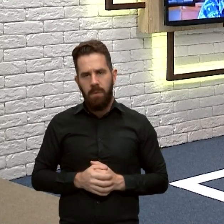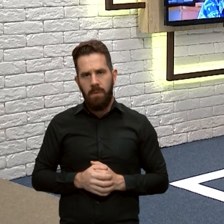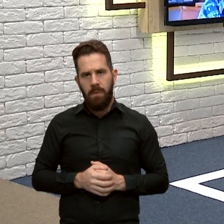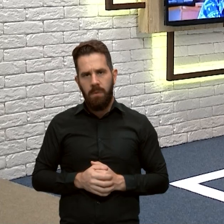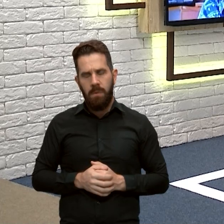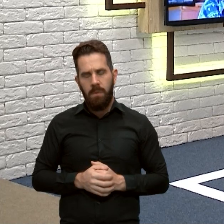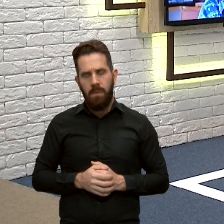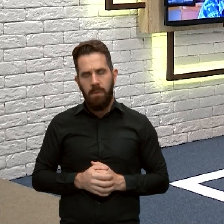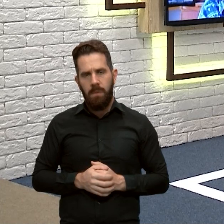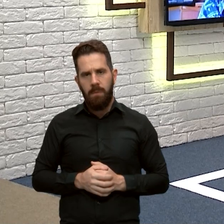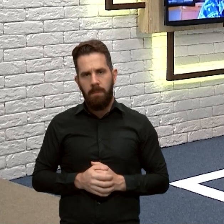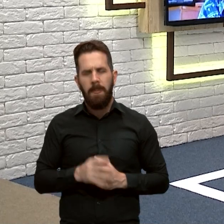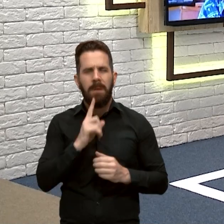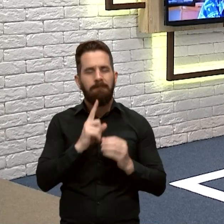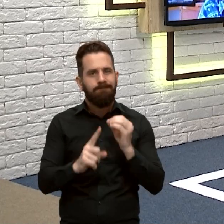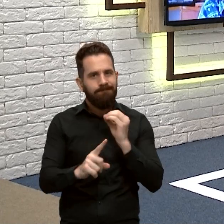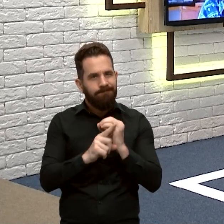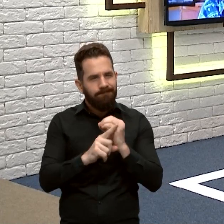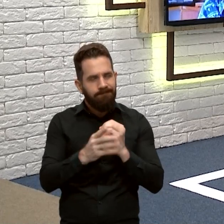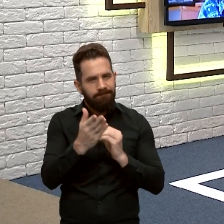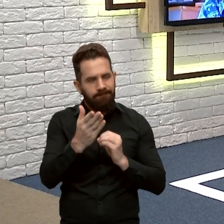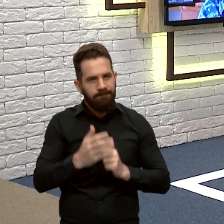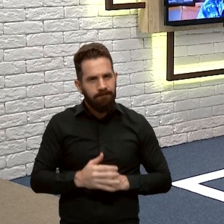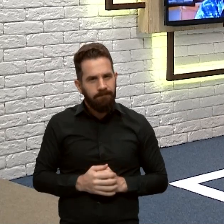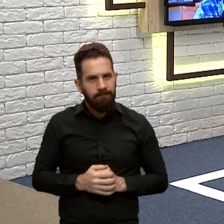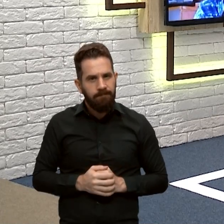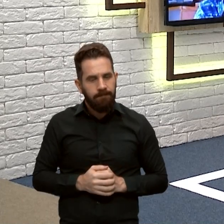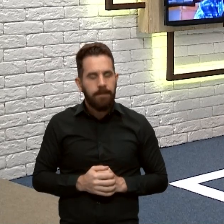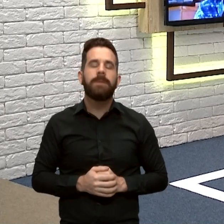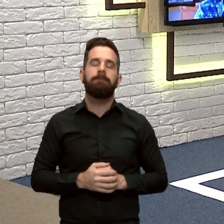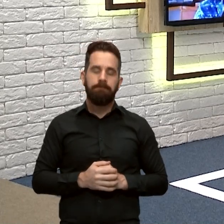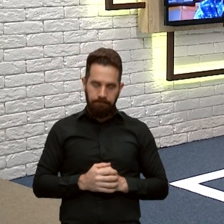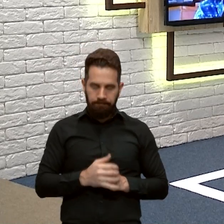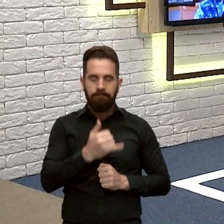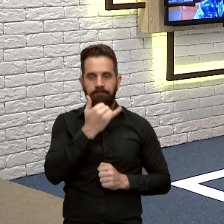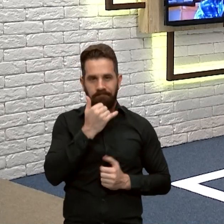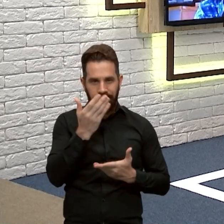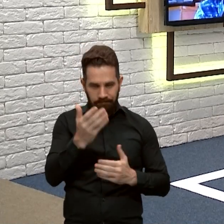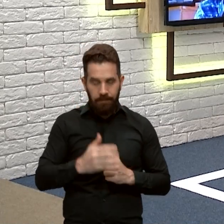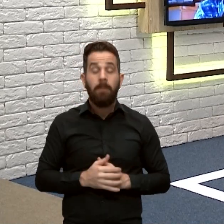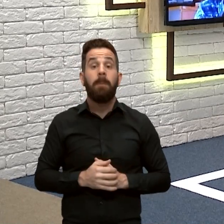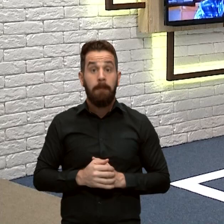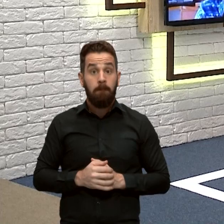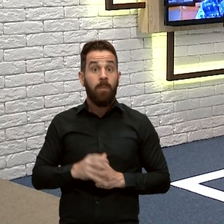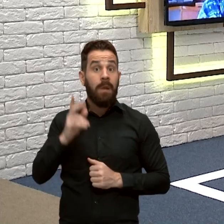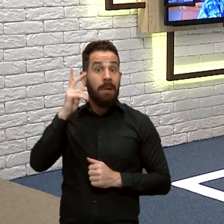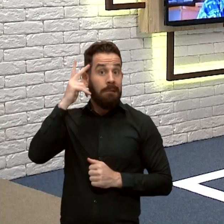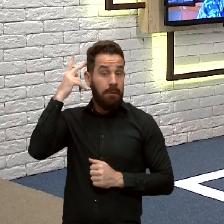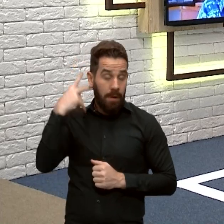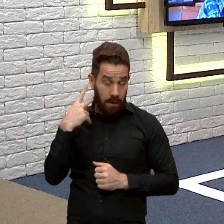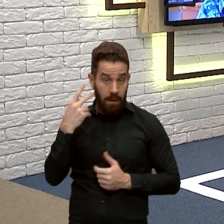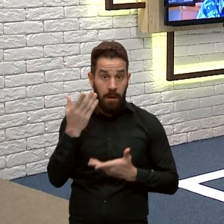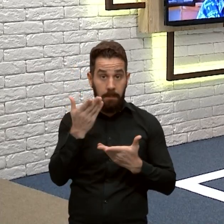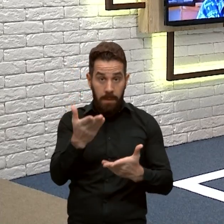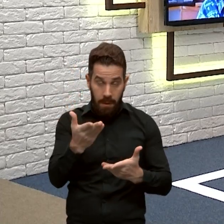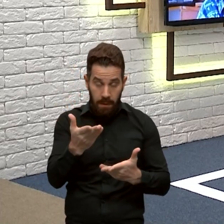Tá fechado o seu áudio, Ricardo. Perdão. Agora sim. Camila, a partir do momento